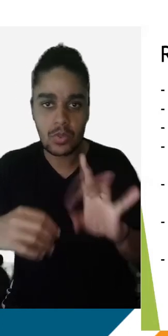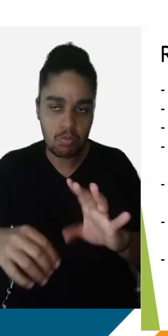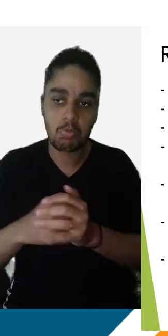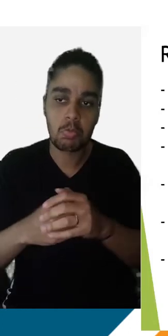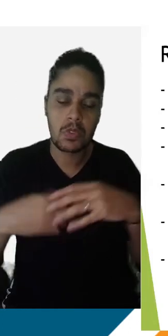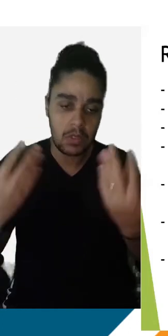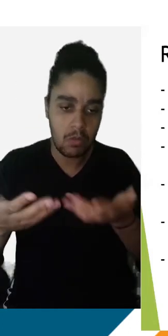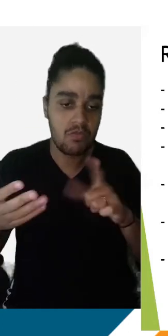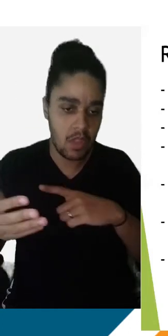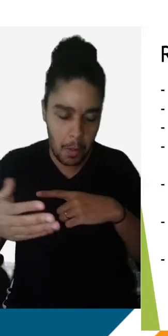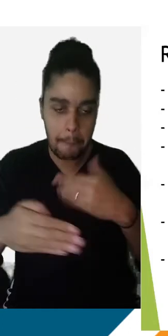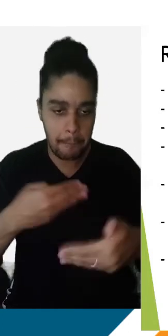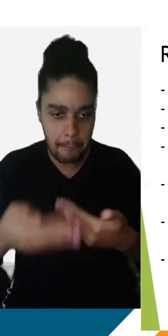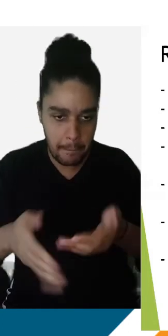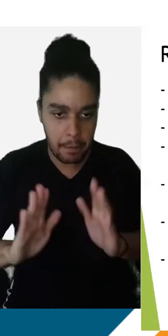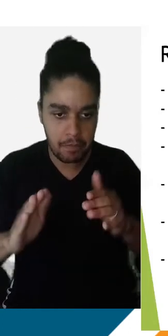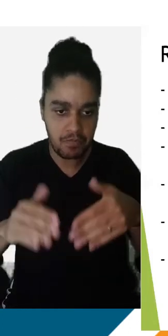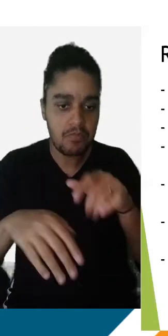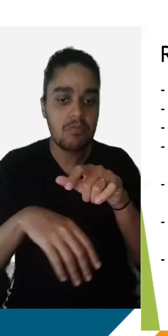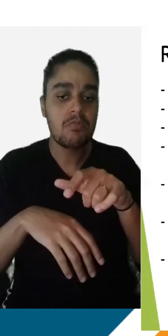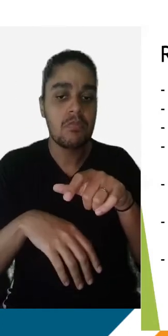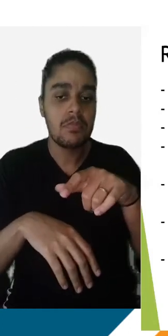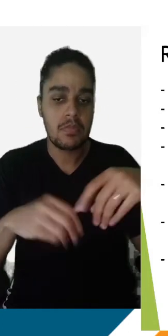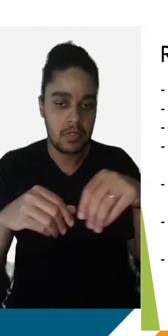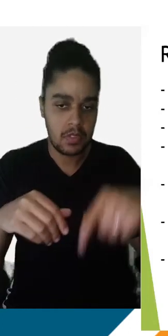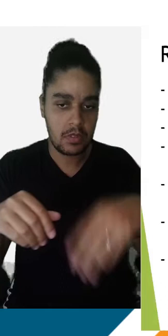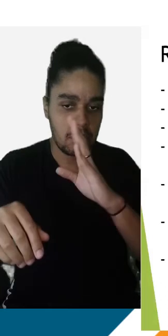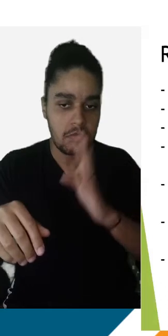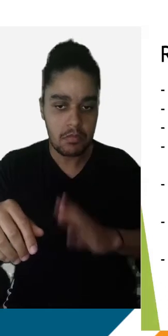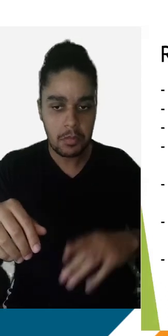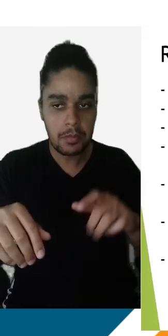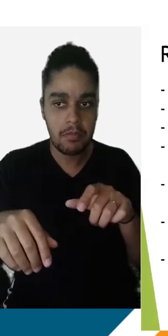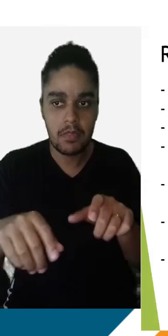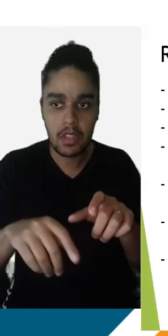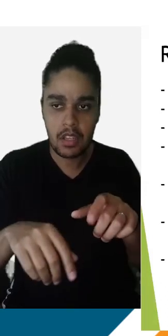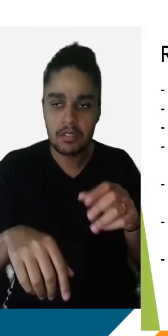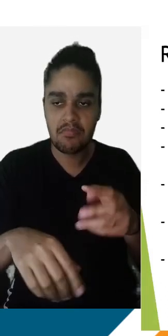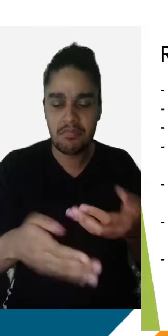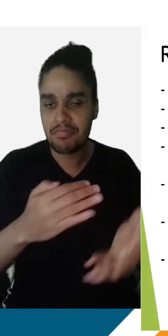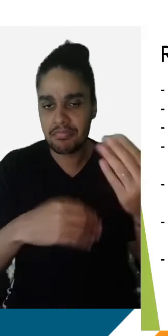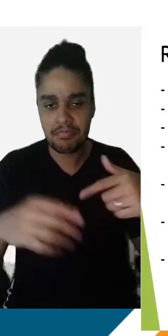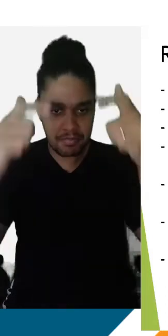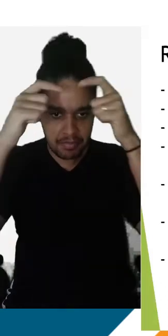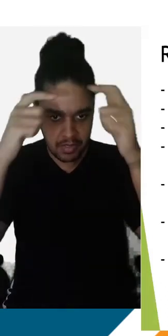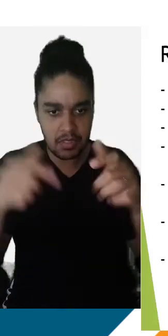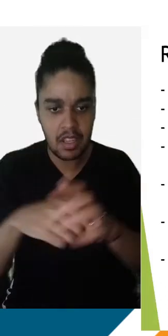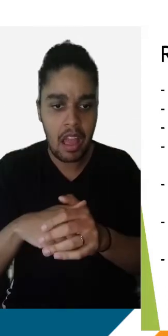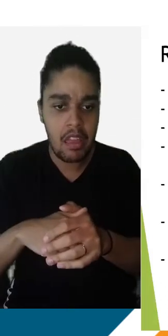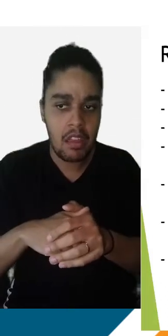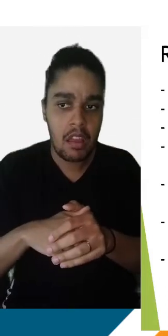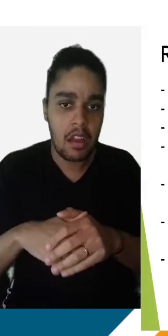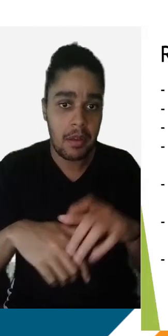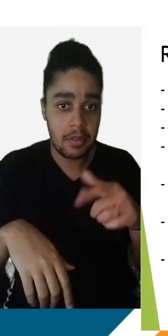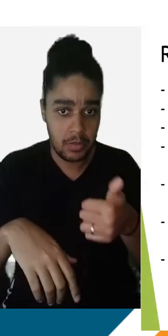de concentração de terras no Brasil que ele já vem do período colonial. No século XIX, a terra até se torna mercadoria com a Lei de